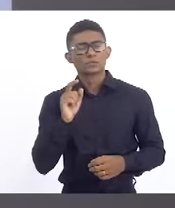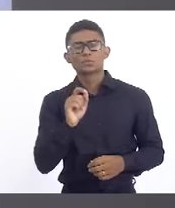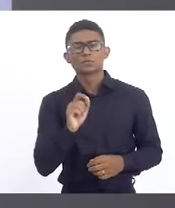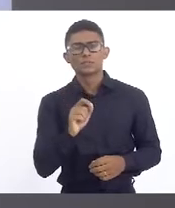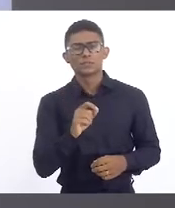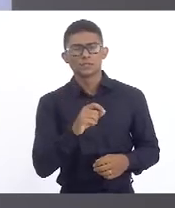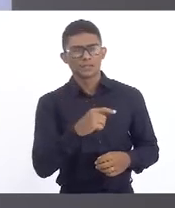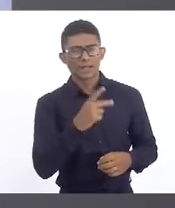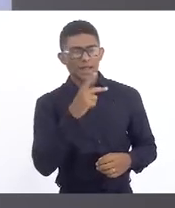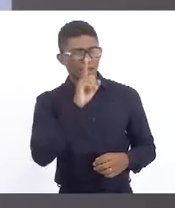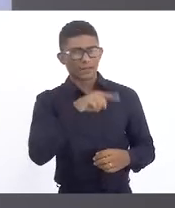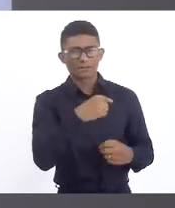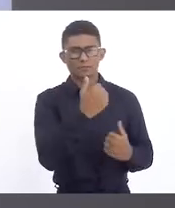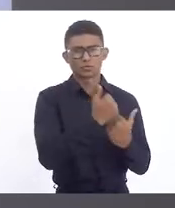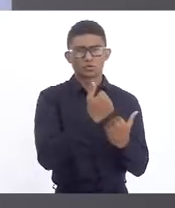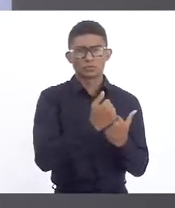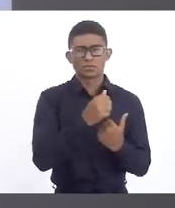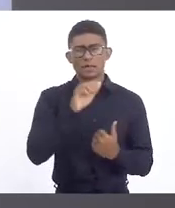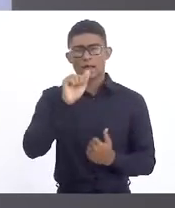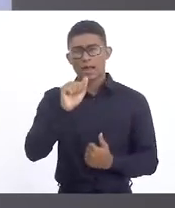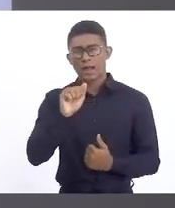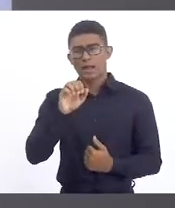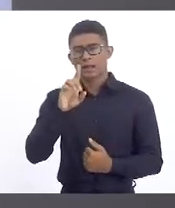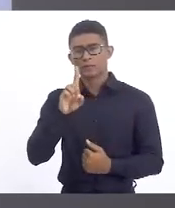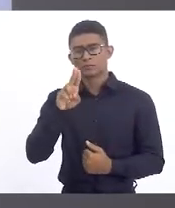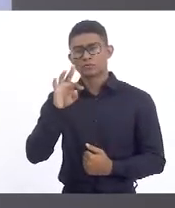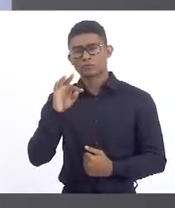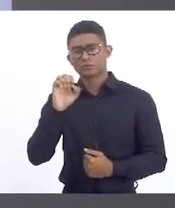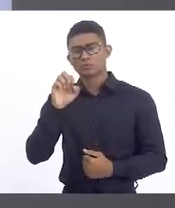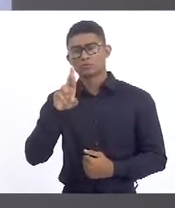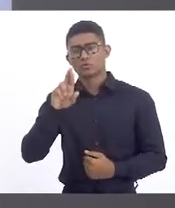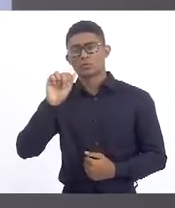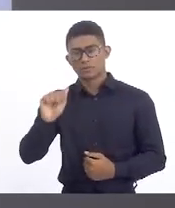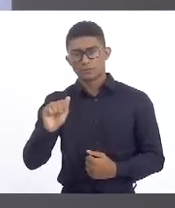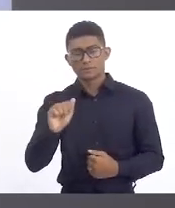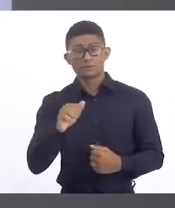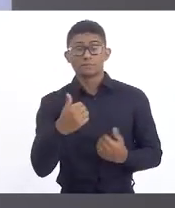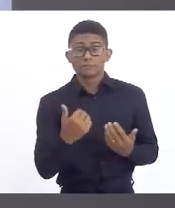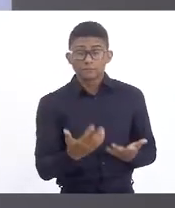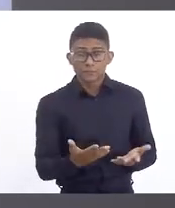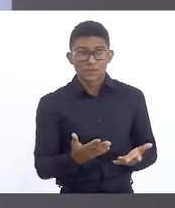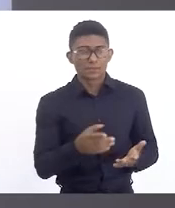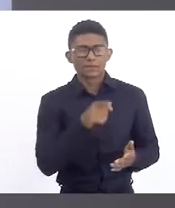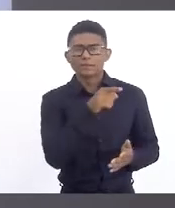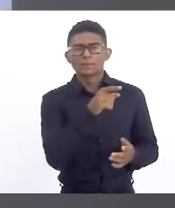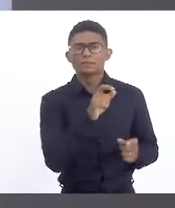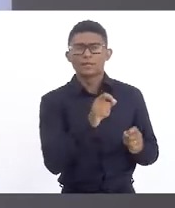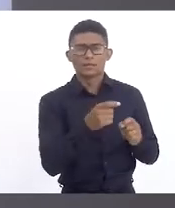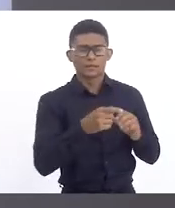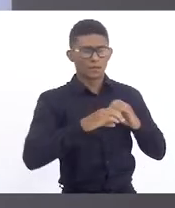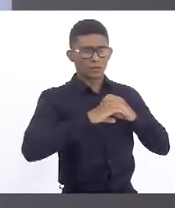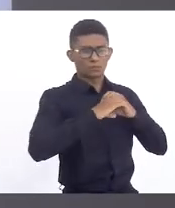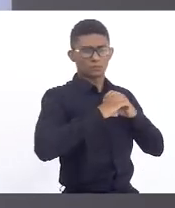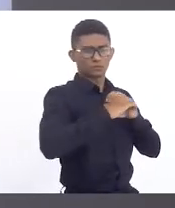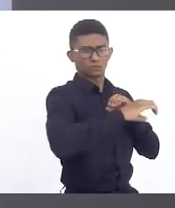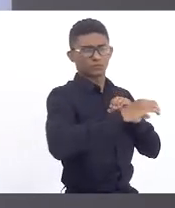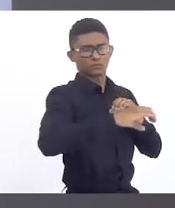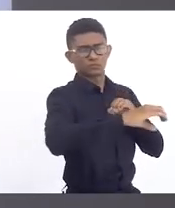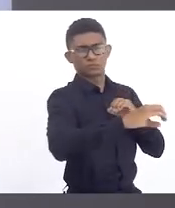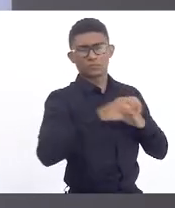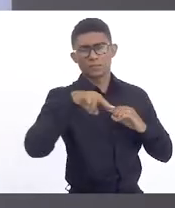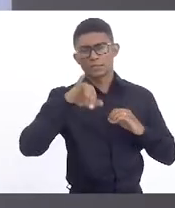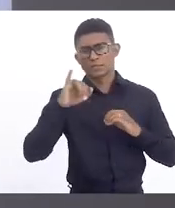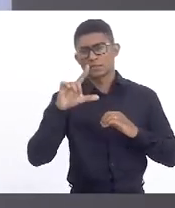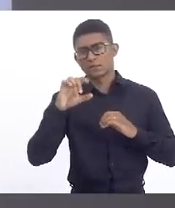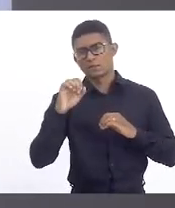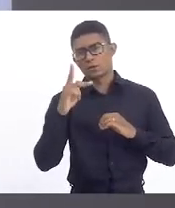subedutora que sai do reservatório Marapicuim, 1,75 m de diâmetro, que ia até abastecer Nilópolis e São João de Meriti,